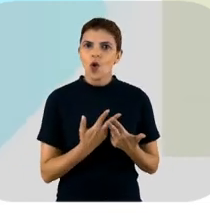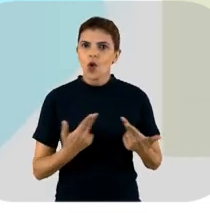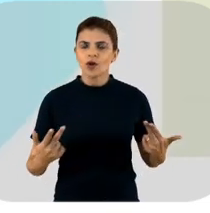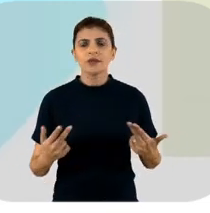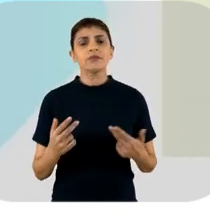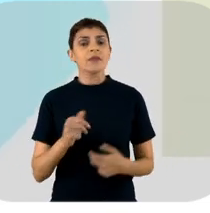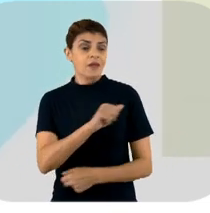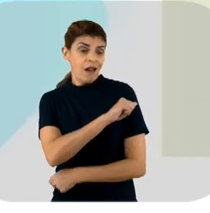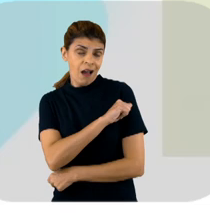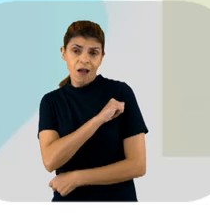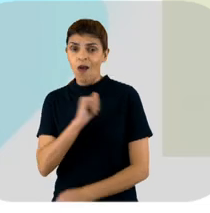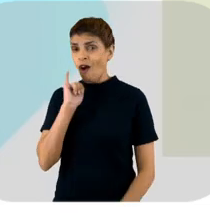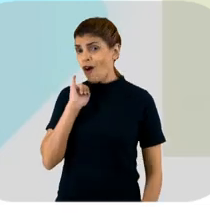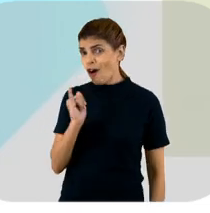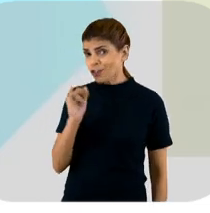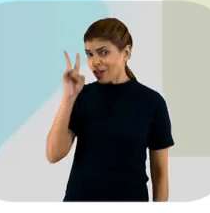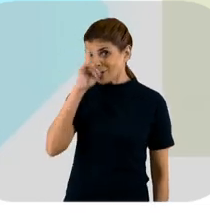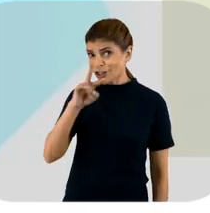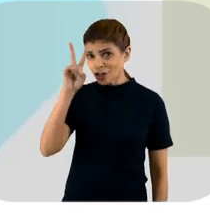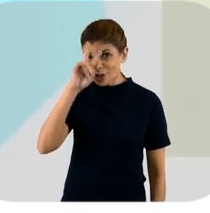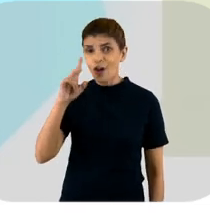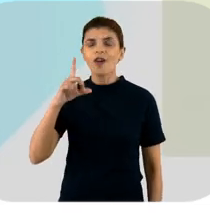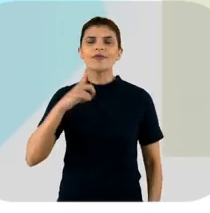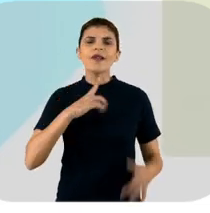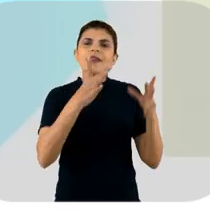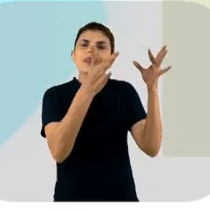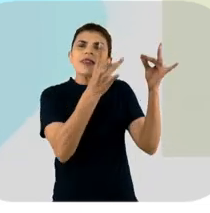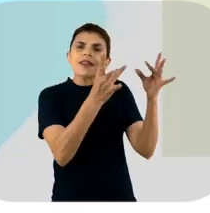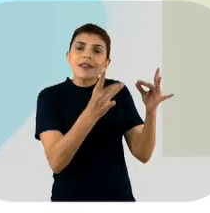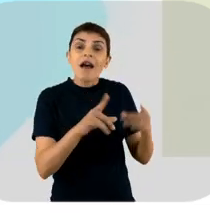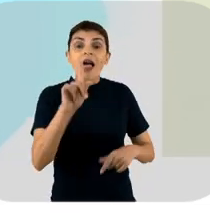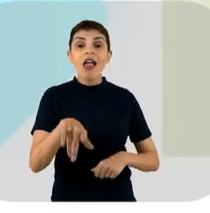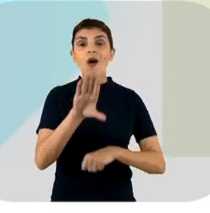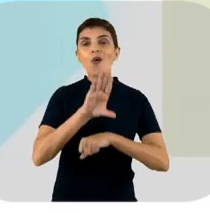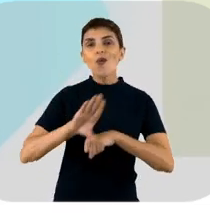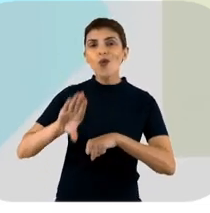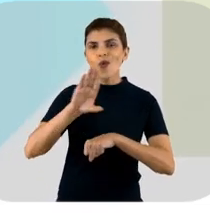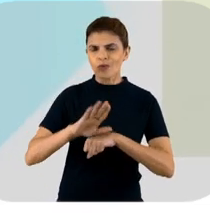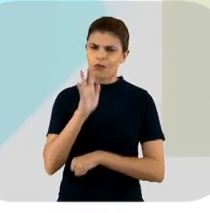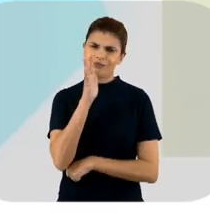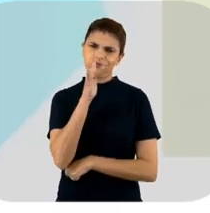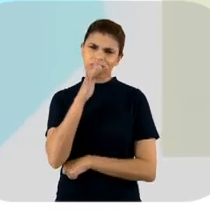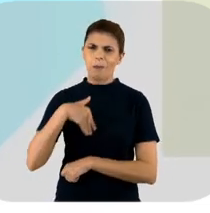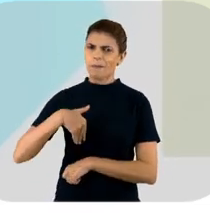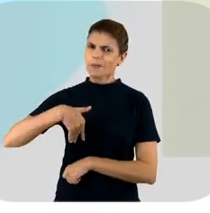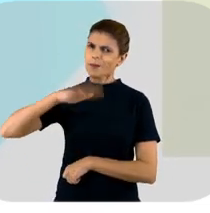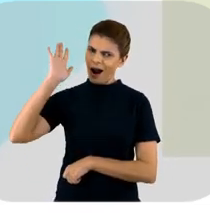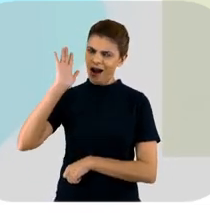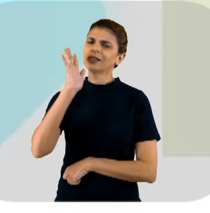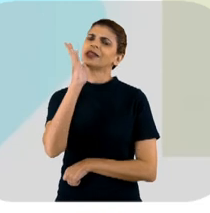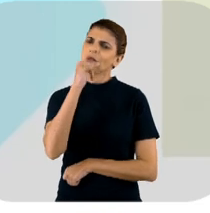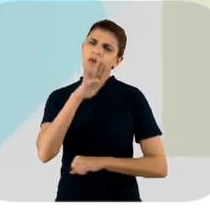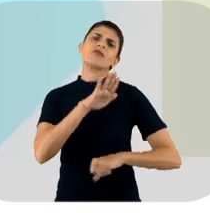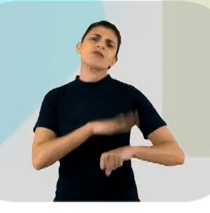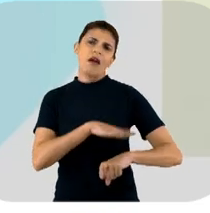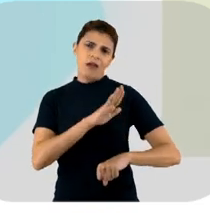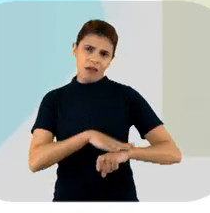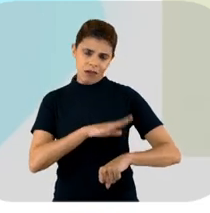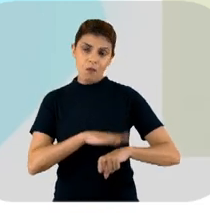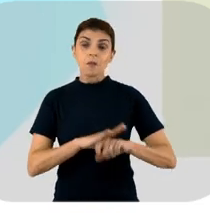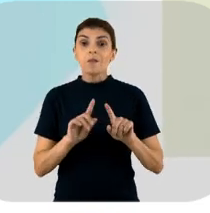alunos contando histórias, eu não vou detalhar aqui, porque isso é um curso, são cursos que demoram mais